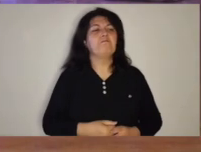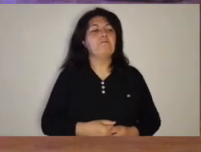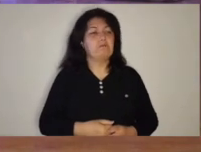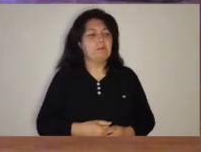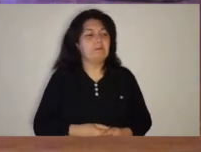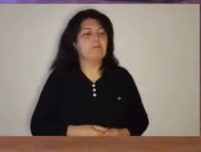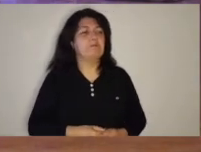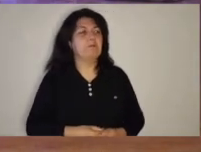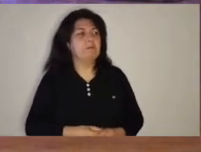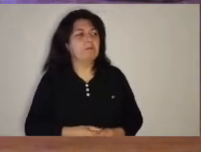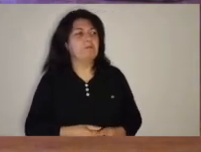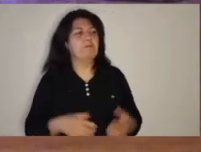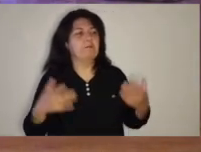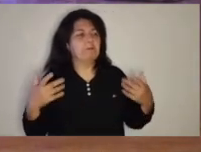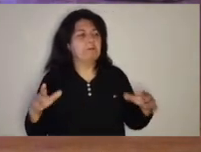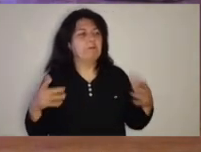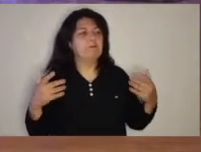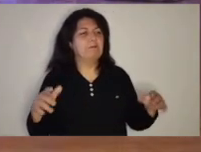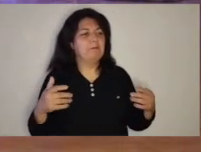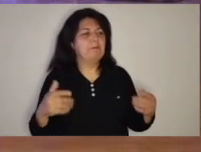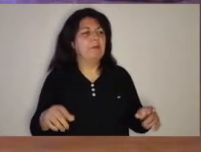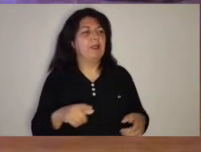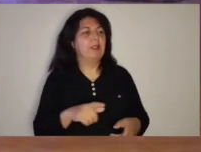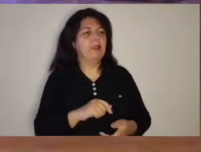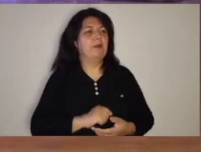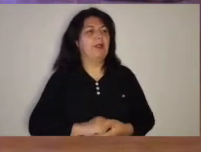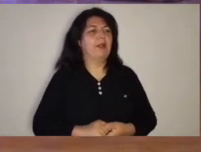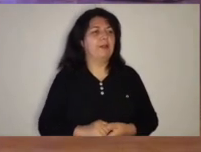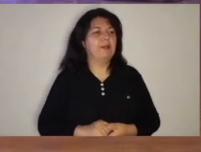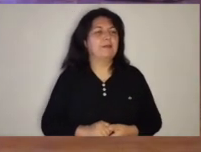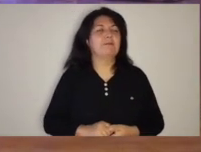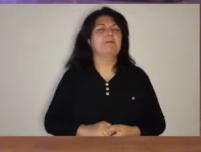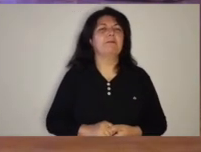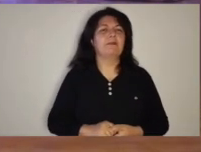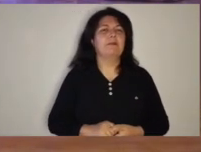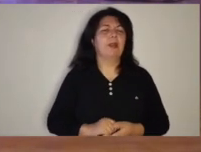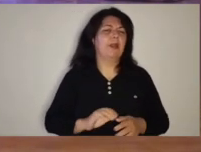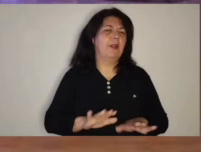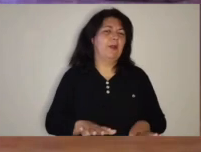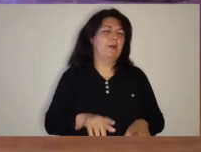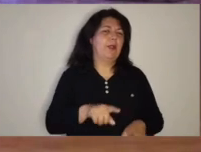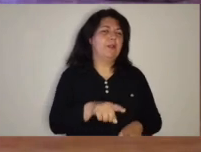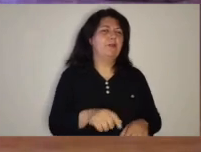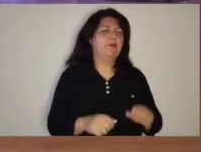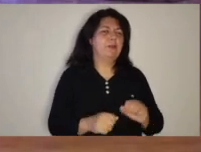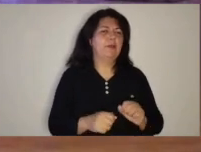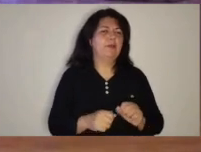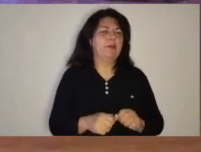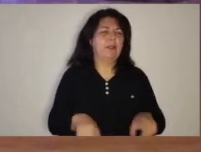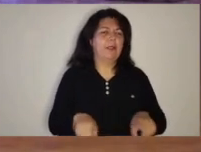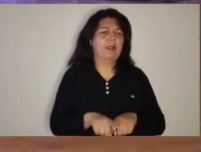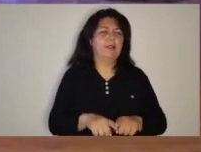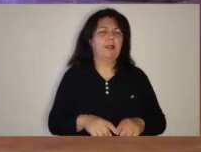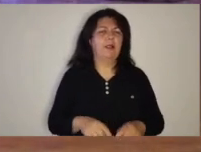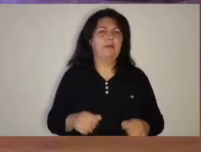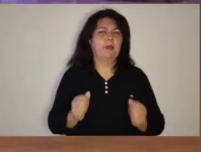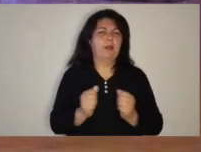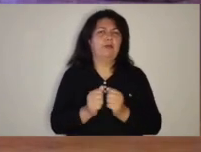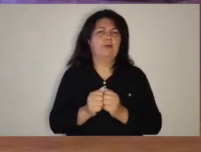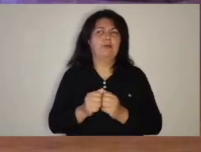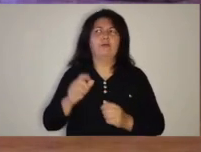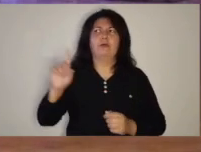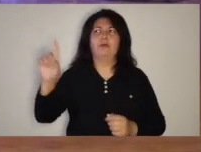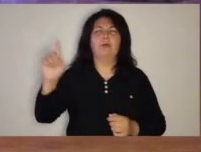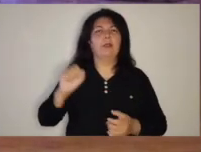de parabéns nas atividades. E se você fosse desse mesmo jeito comigo? Aí eu falei: bate,